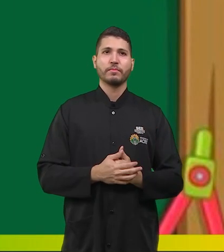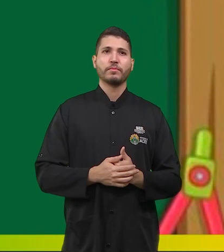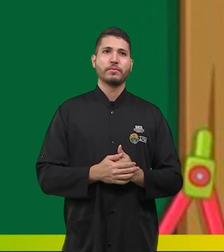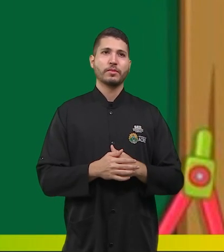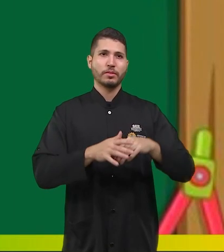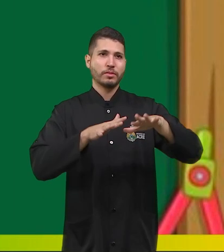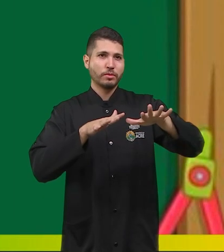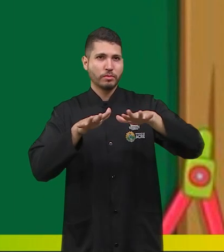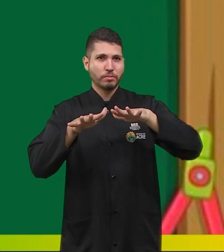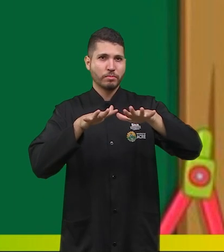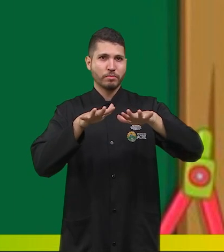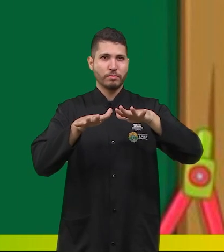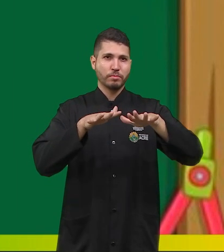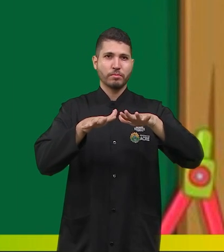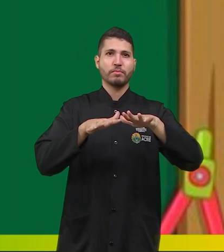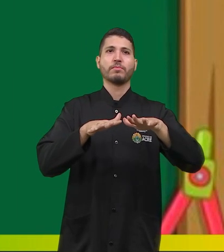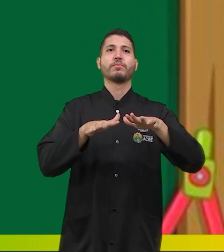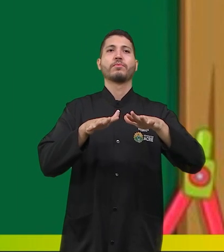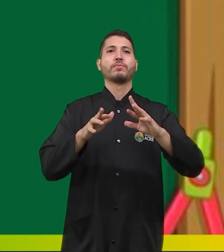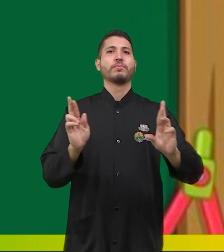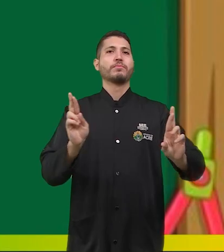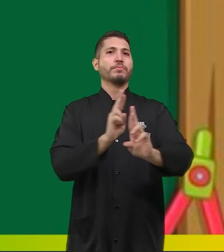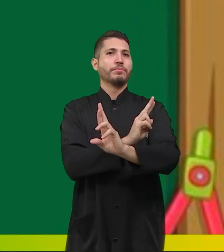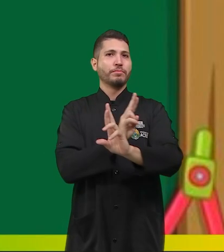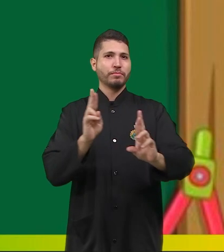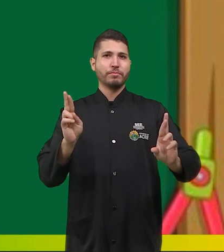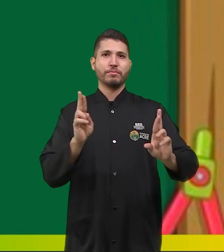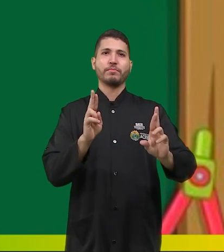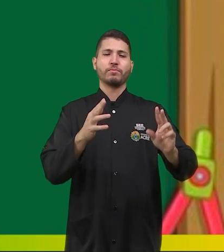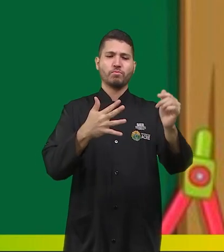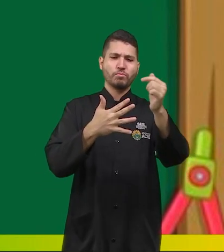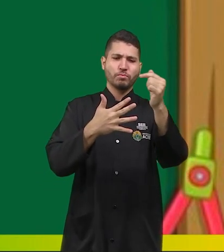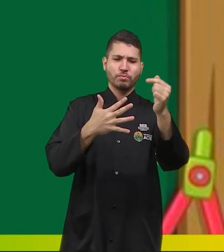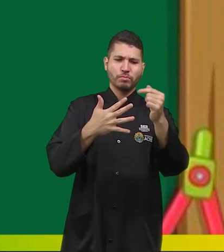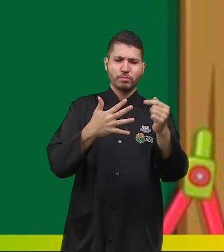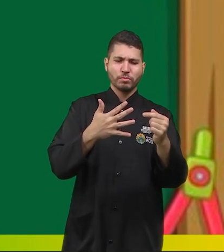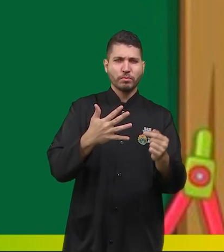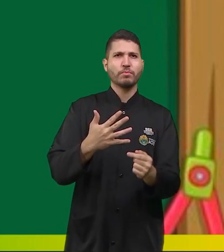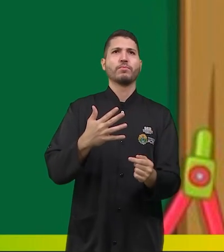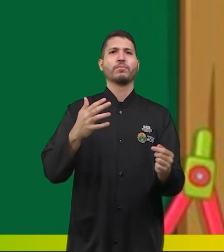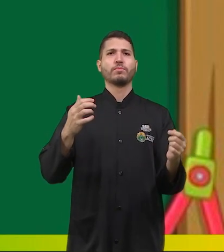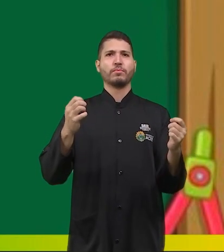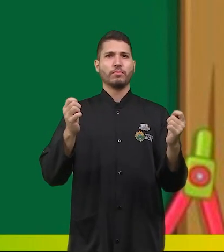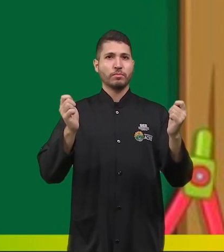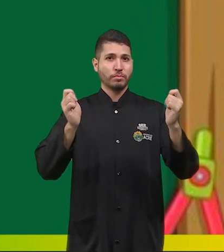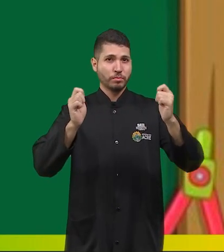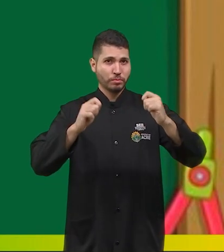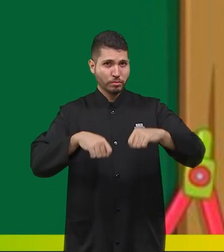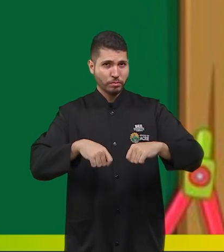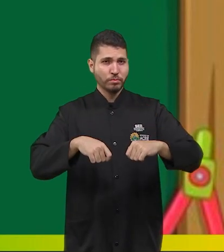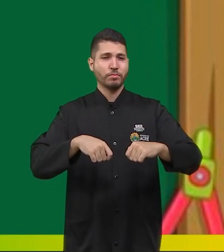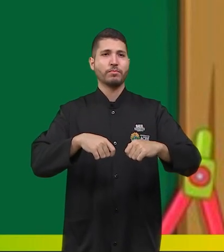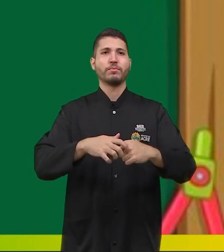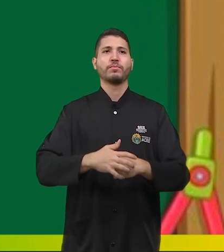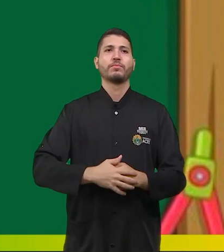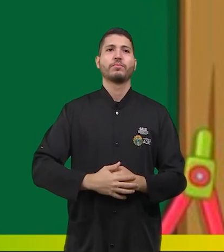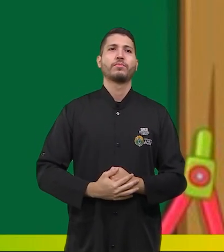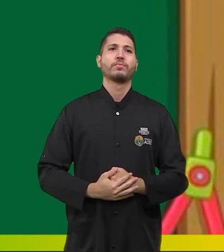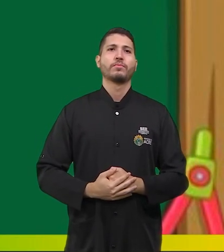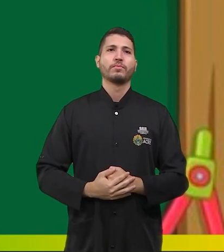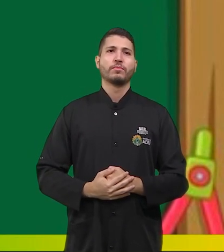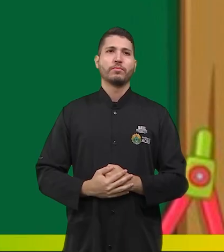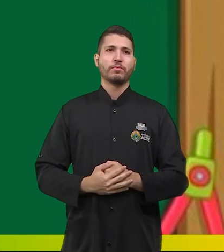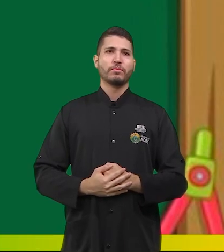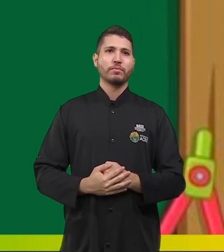definições fundamentais, ó. O desempenho motor corresponde ao conjunto. Opa, vamos grifar aqui, só um segundo. O